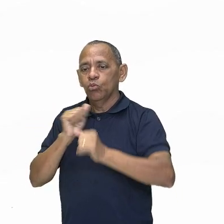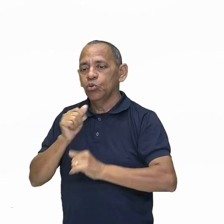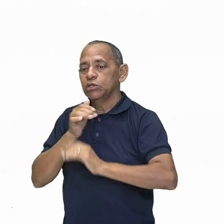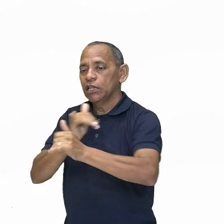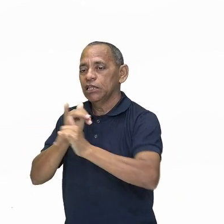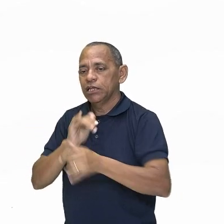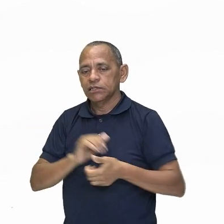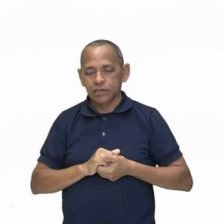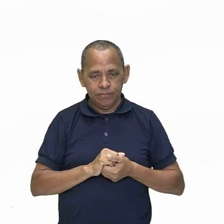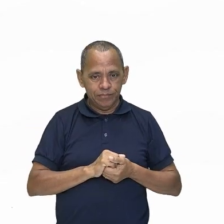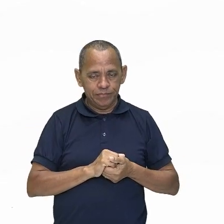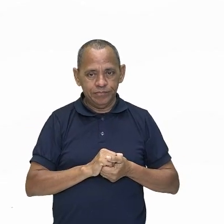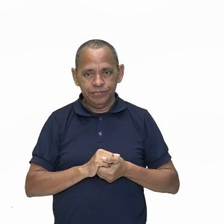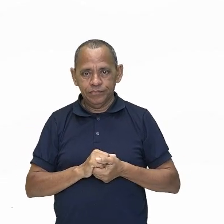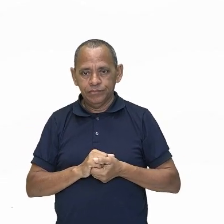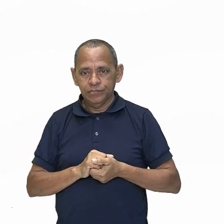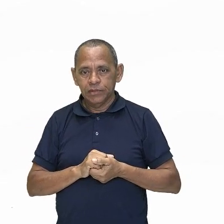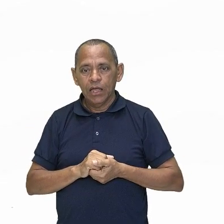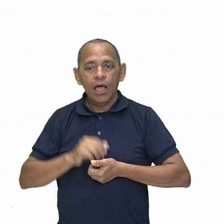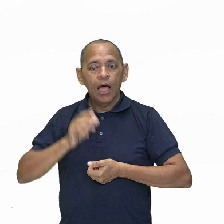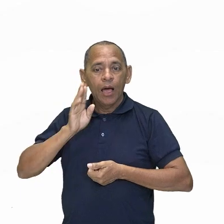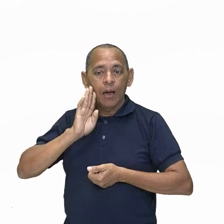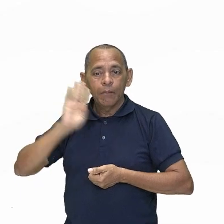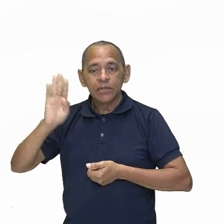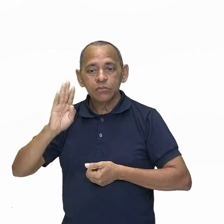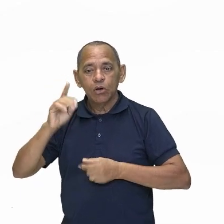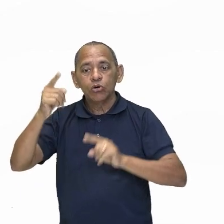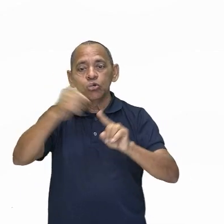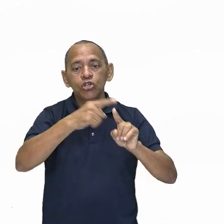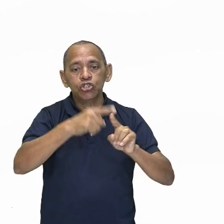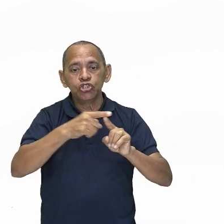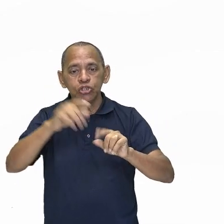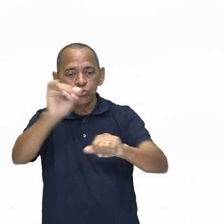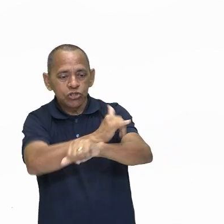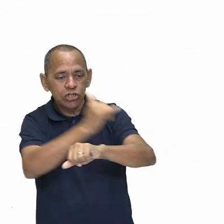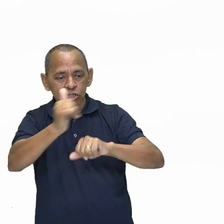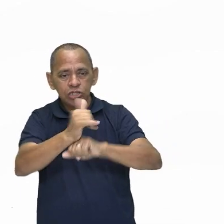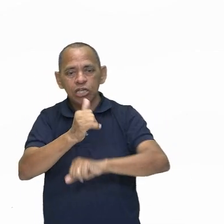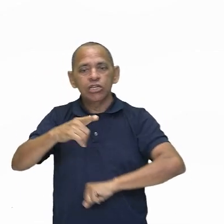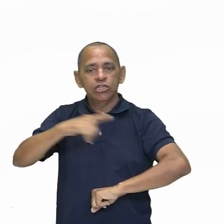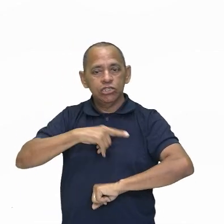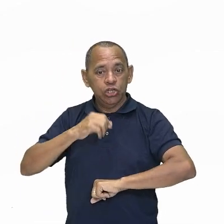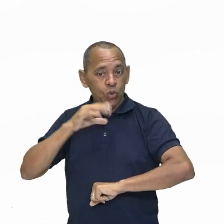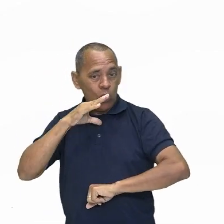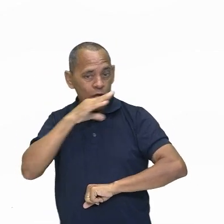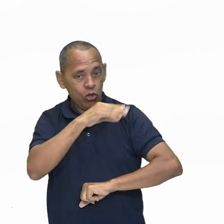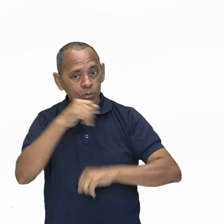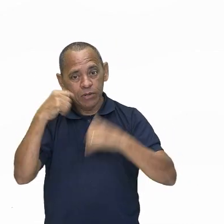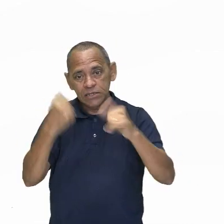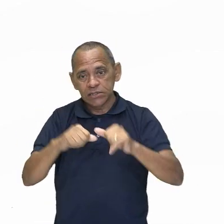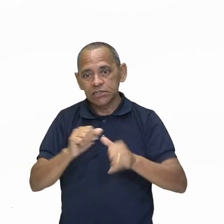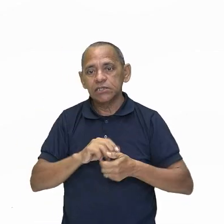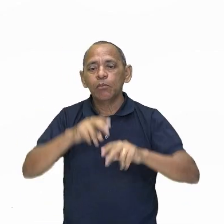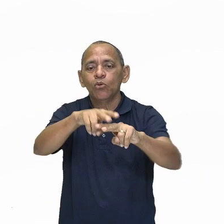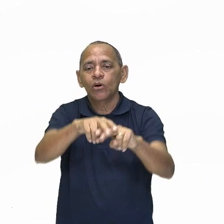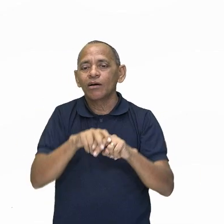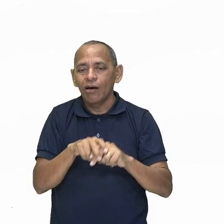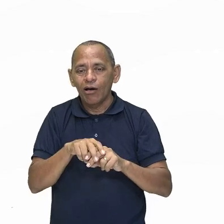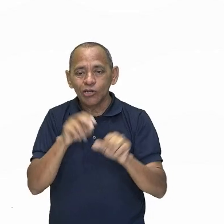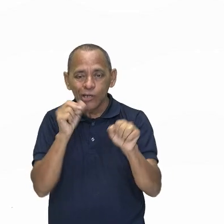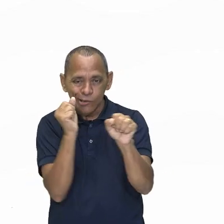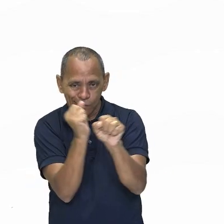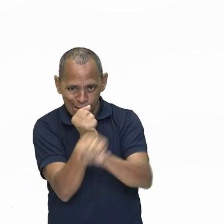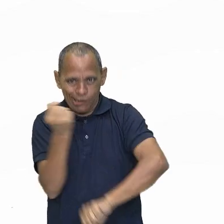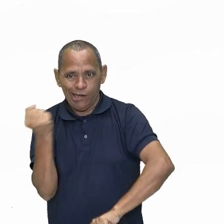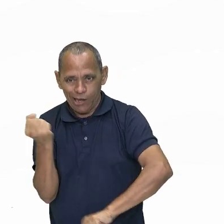você. A principal forma de obter o calor necessário é por meio da quebra do núcleo